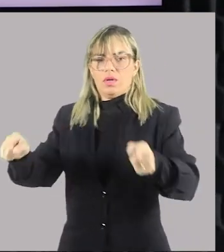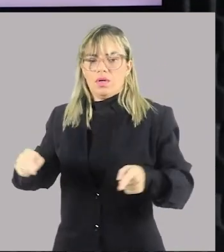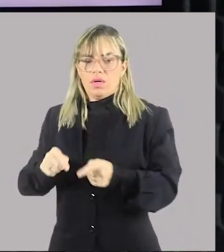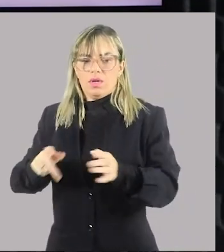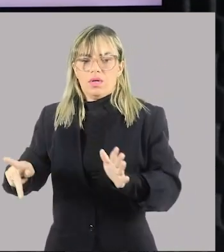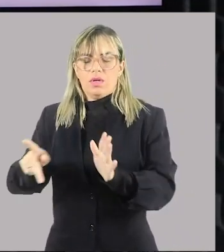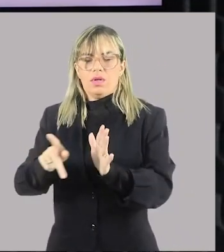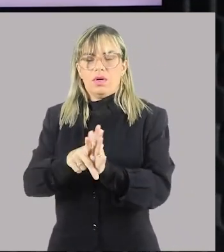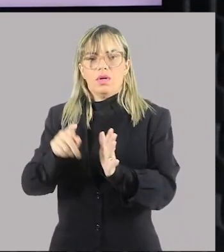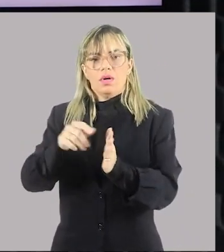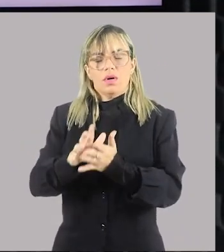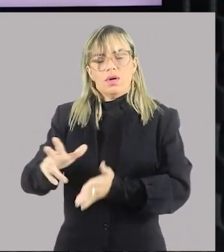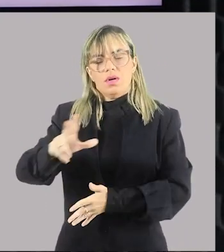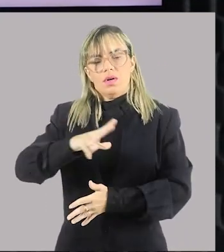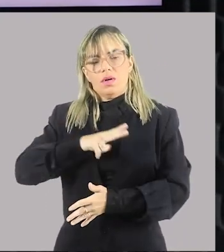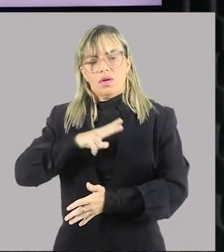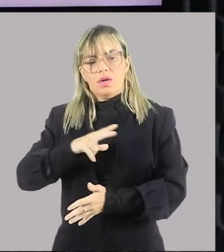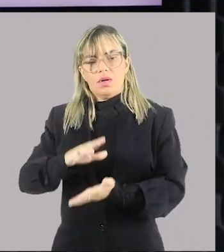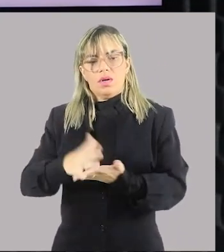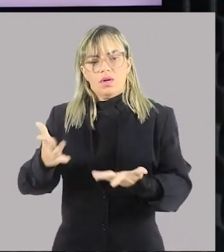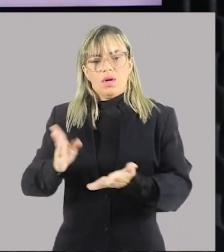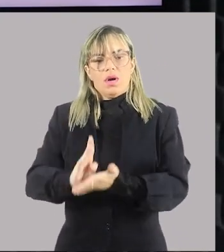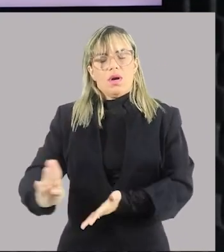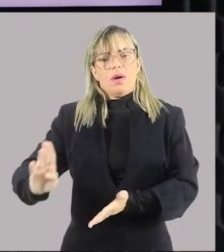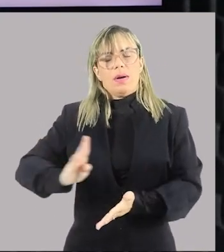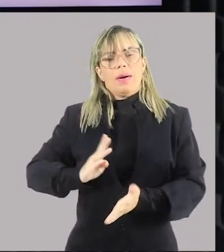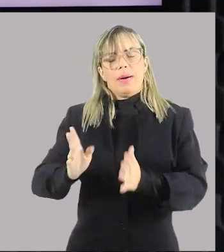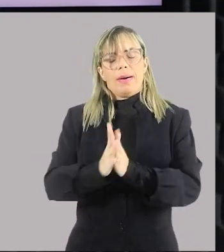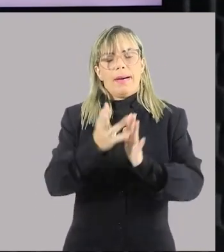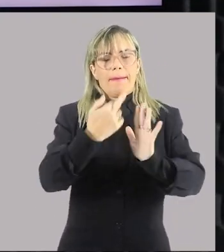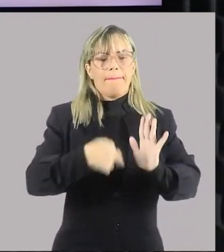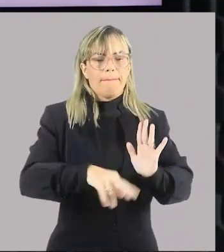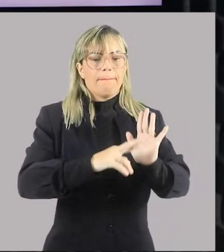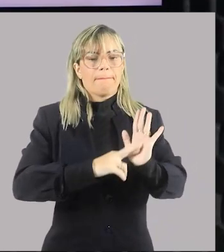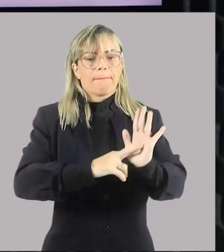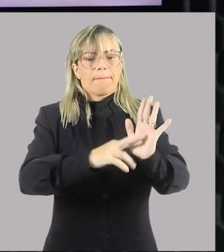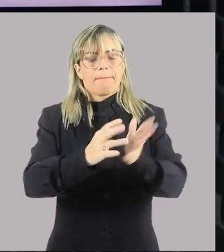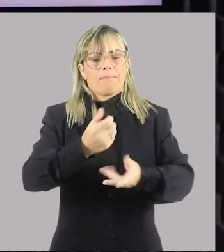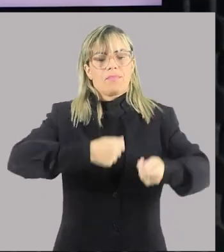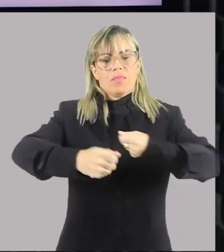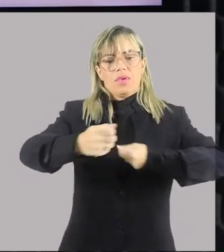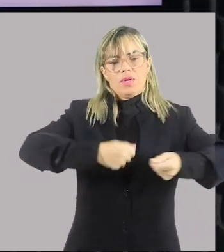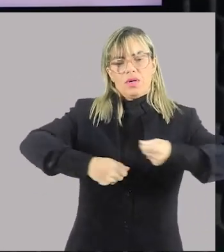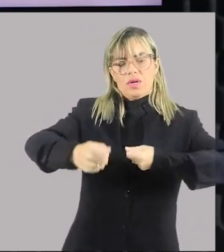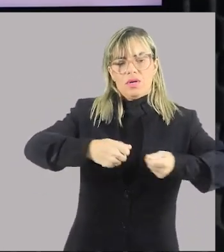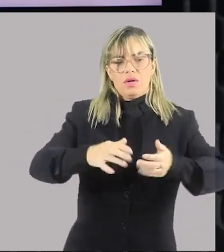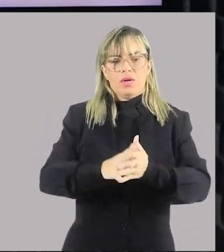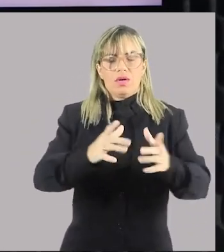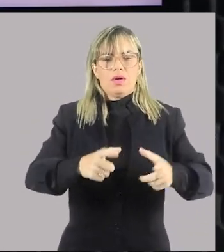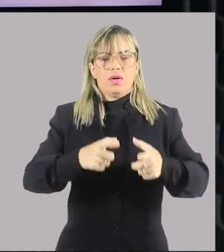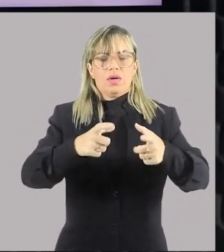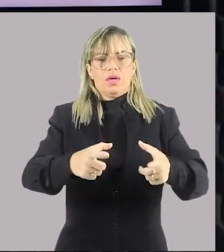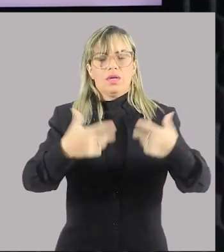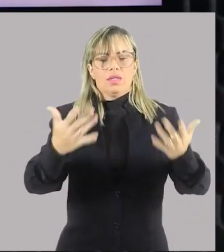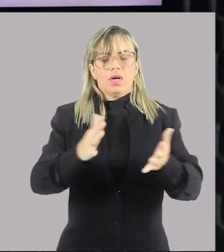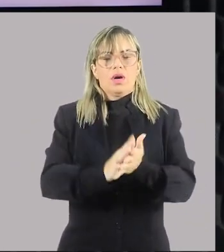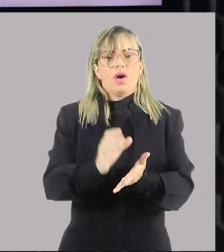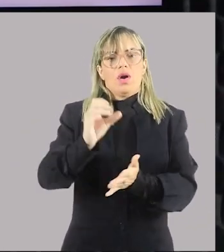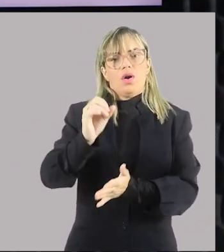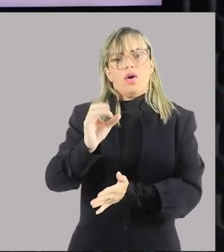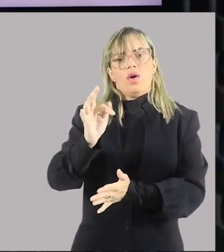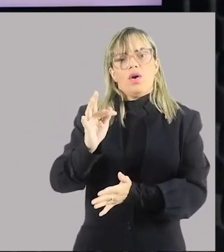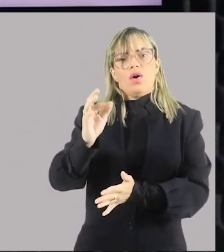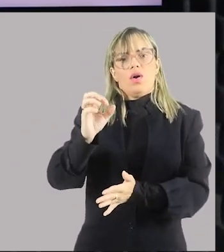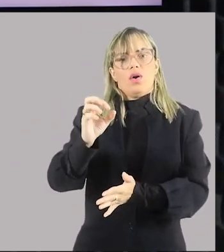A burguesia, que acaba sendo representada, a economia de mercado, que é a lei da oferta e a lei